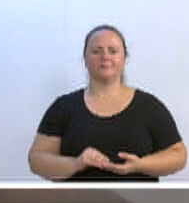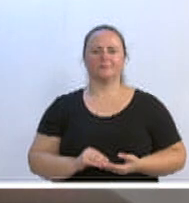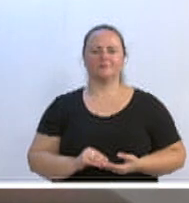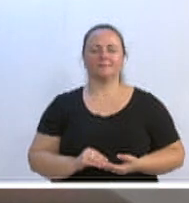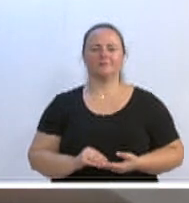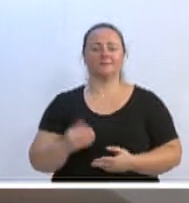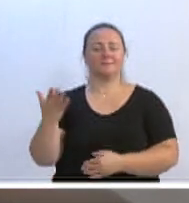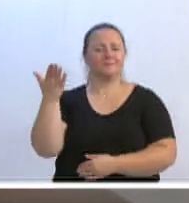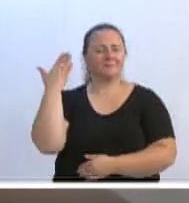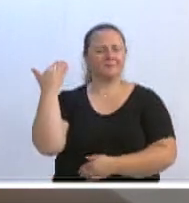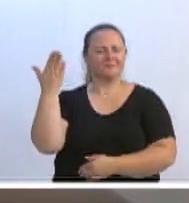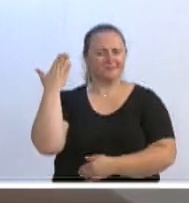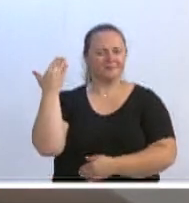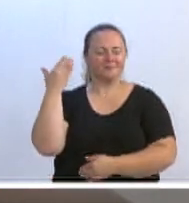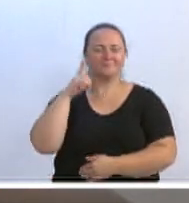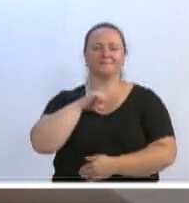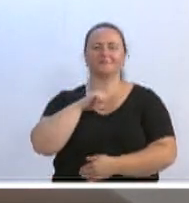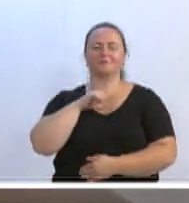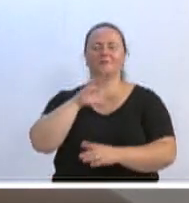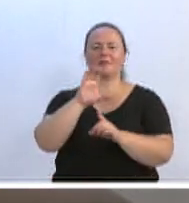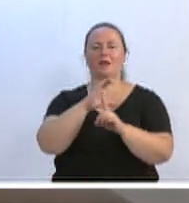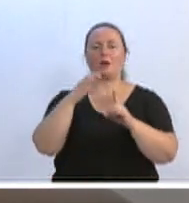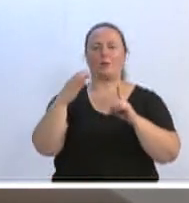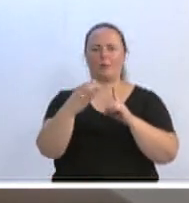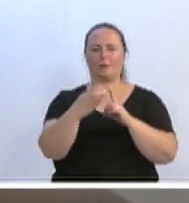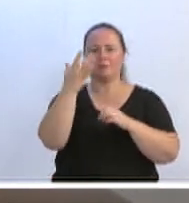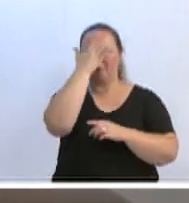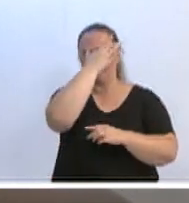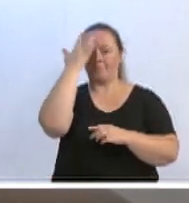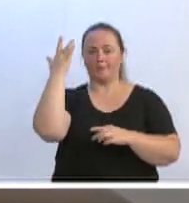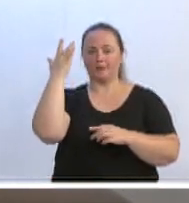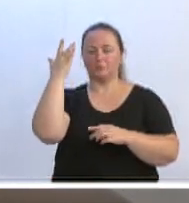o culto levítico, né? Ninguém se apresentava a